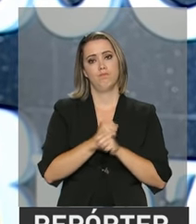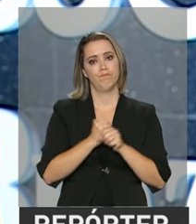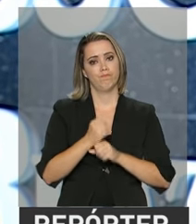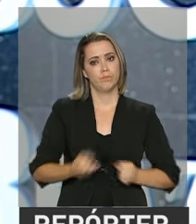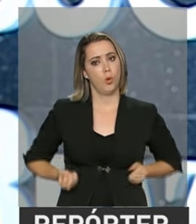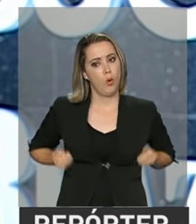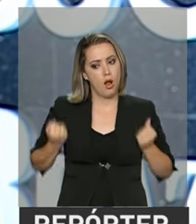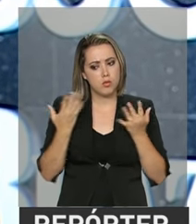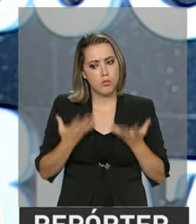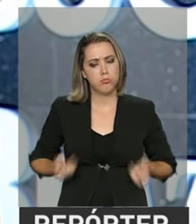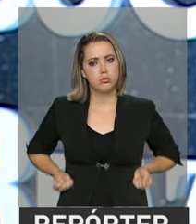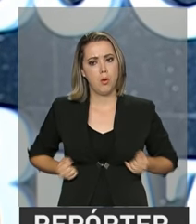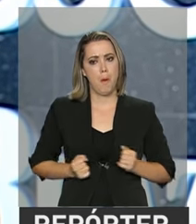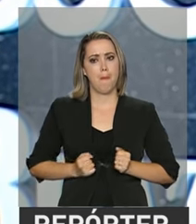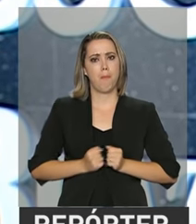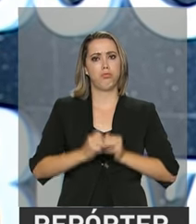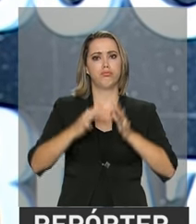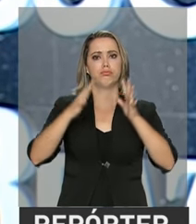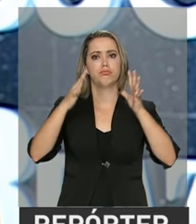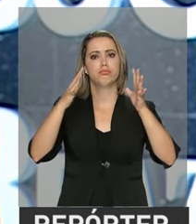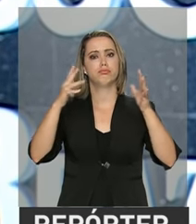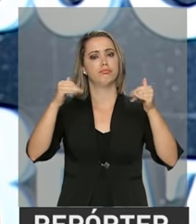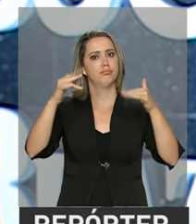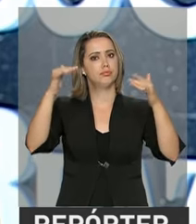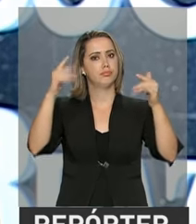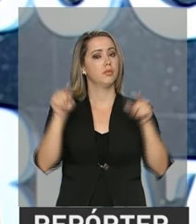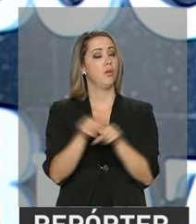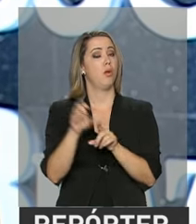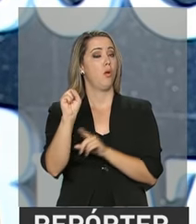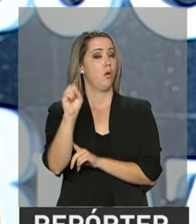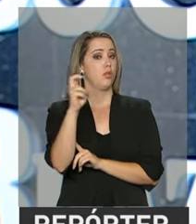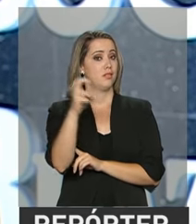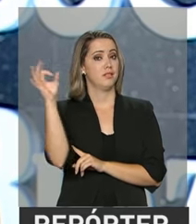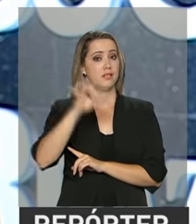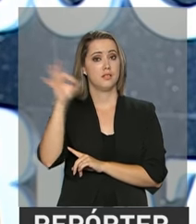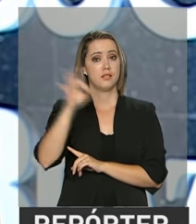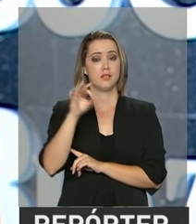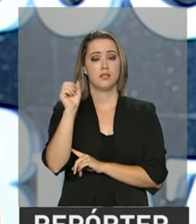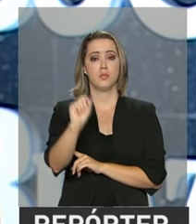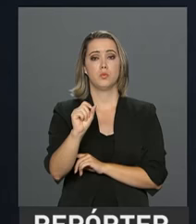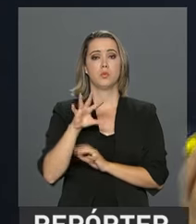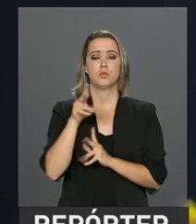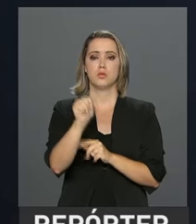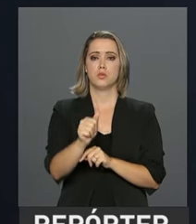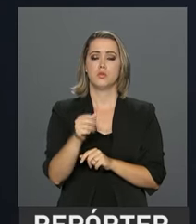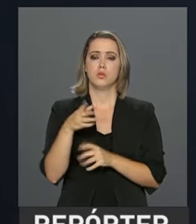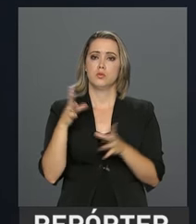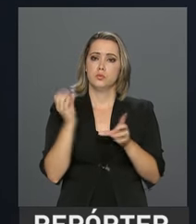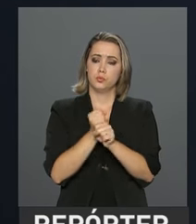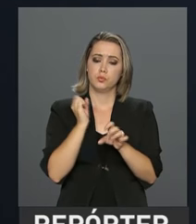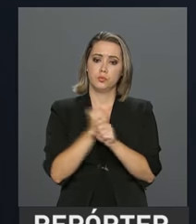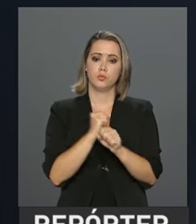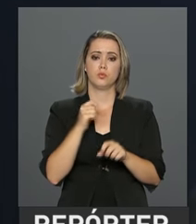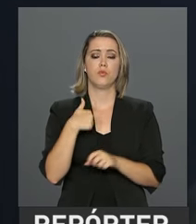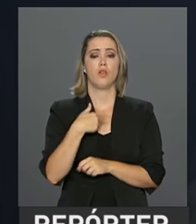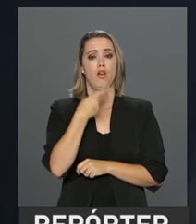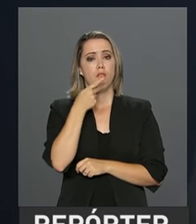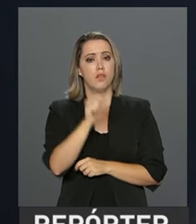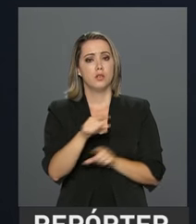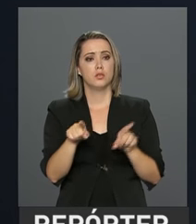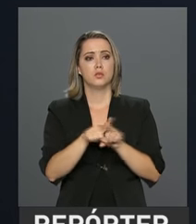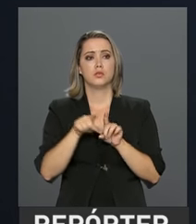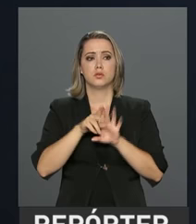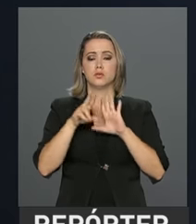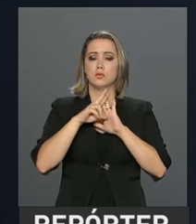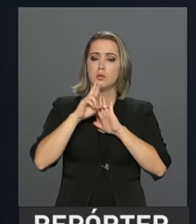os gastos previdenciários devem comprometer até 85% do orçamento de oliveira comentou ainda o parecer